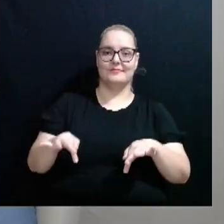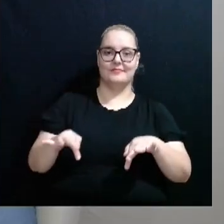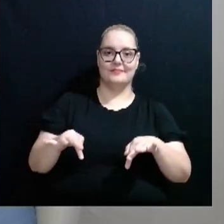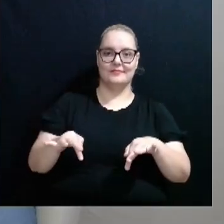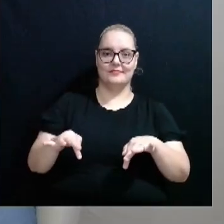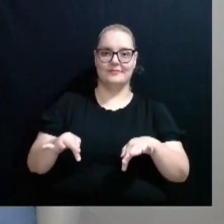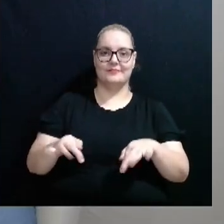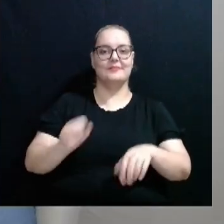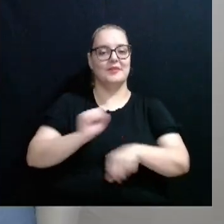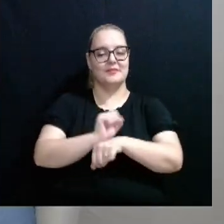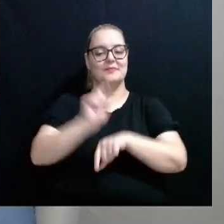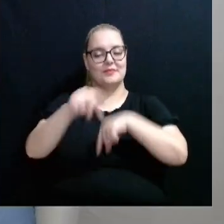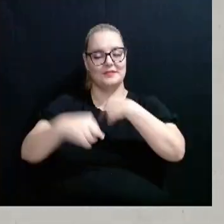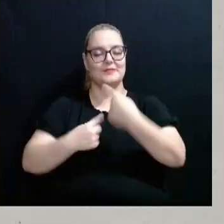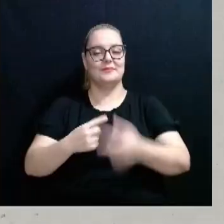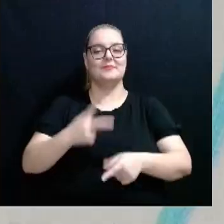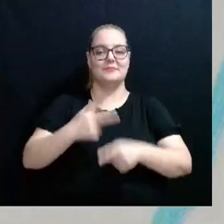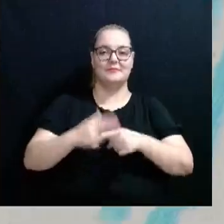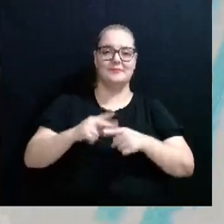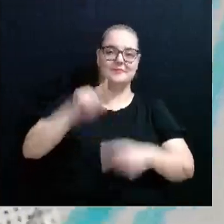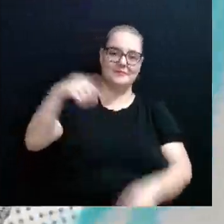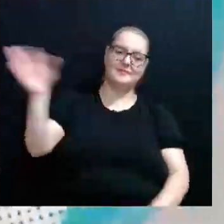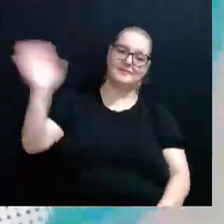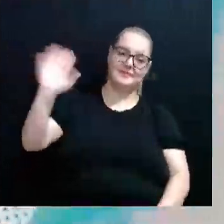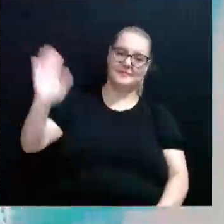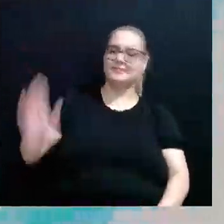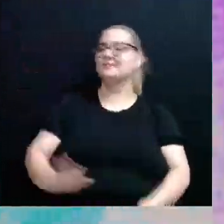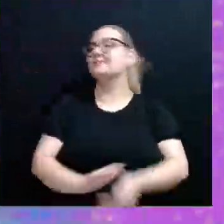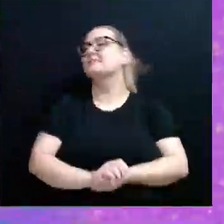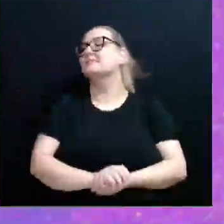no próximo episódio. Até mais!